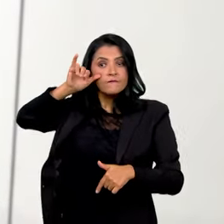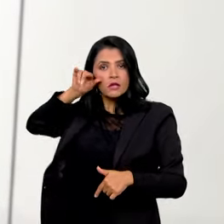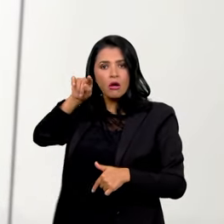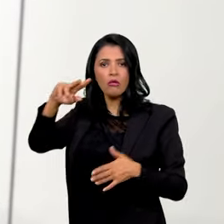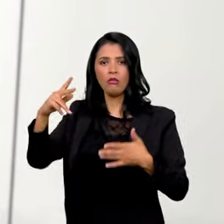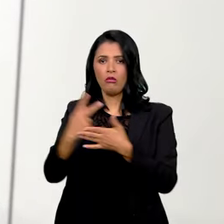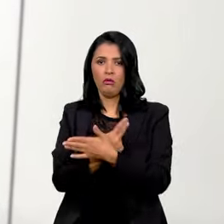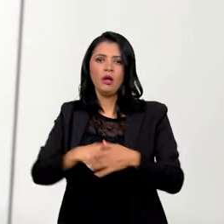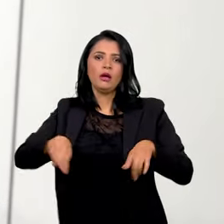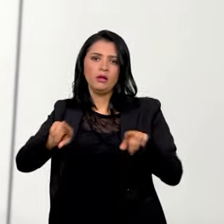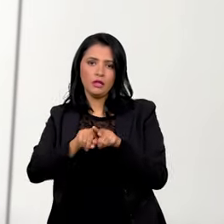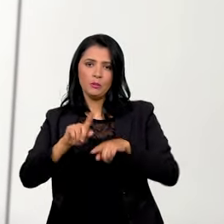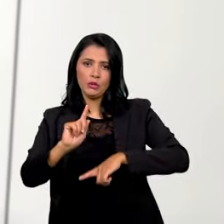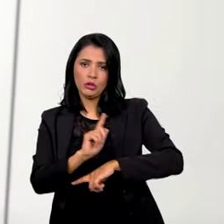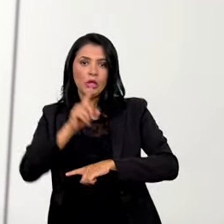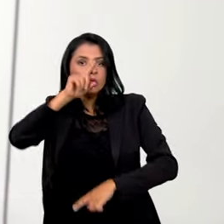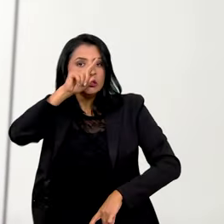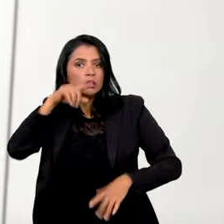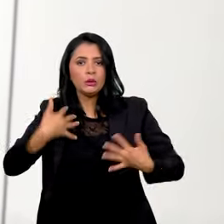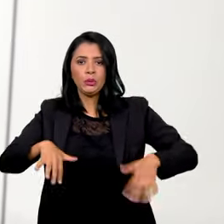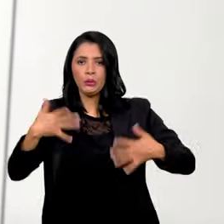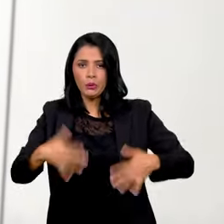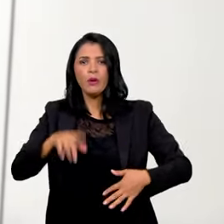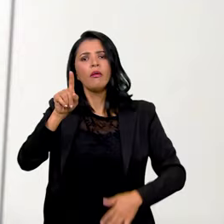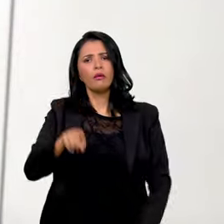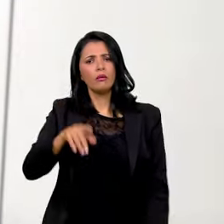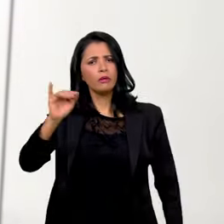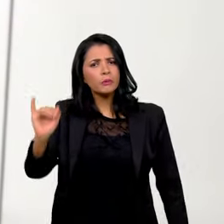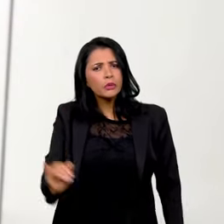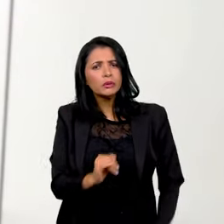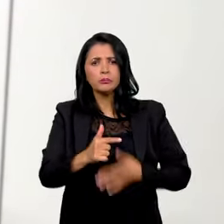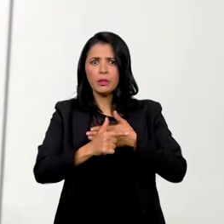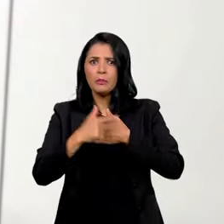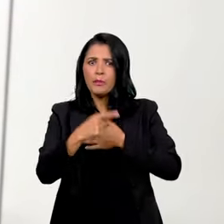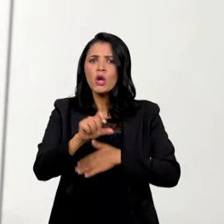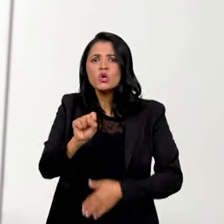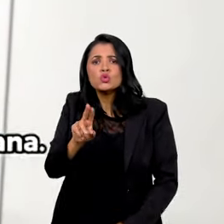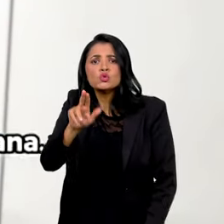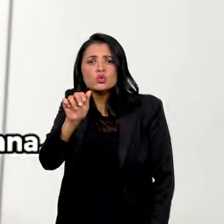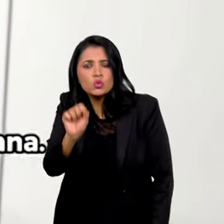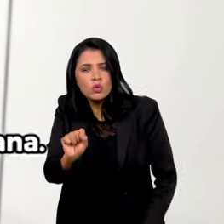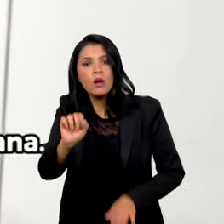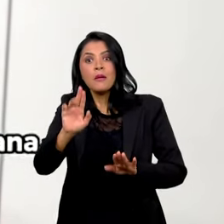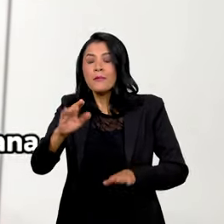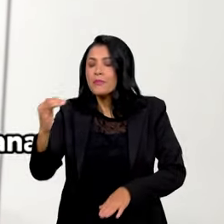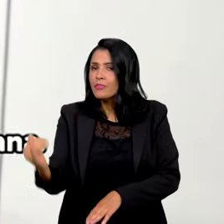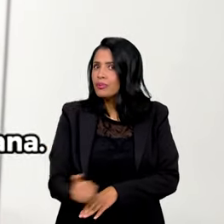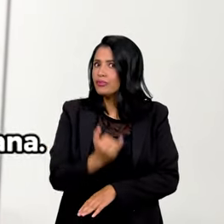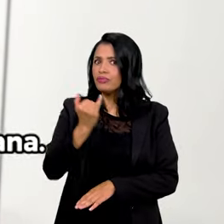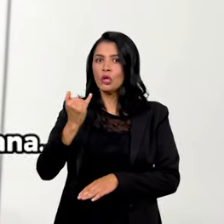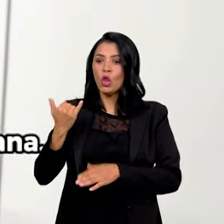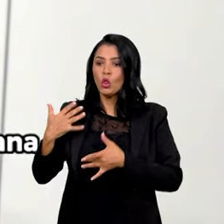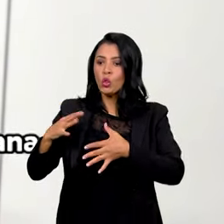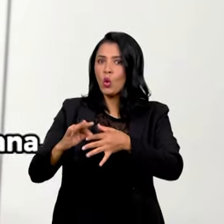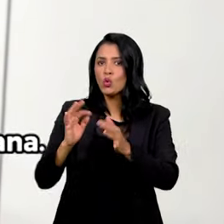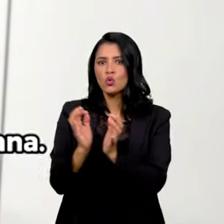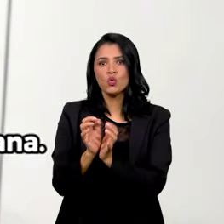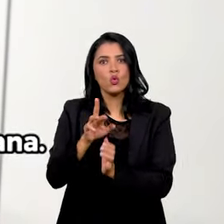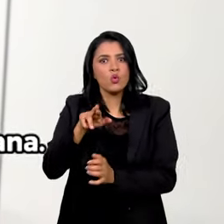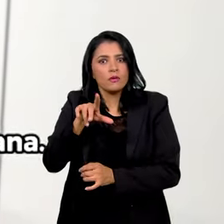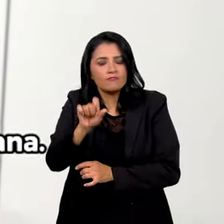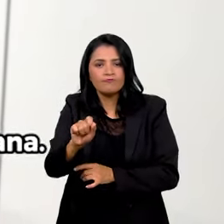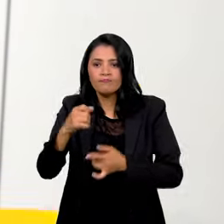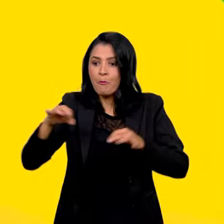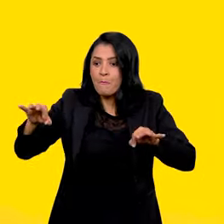trabalhadoras do SUS esse atendimento esse acolhimento emergencial Inicial é muito importante para garantir a